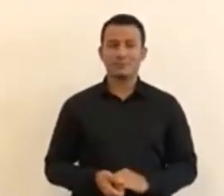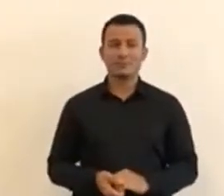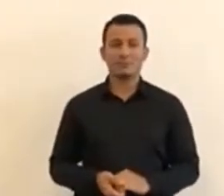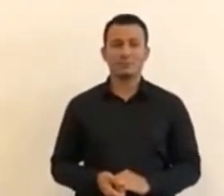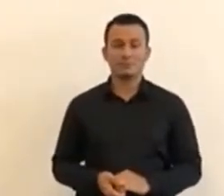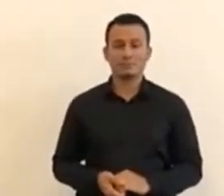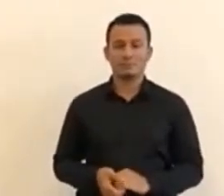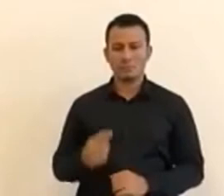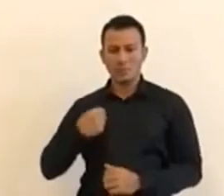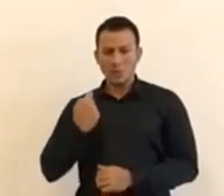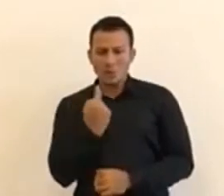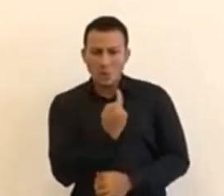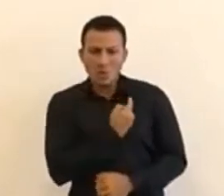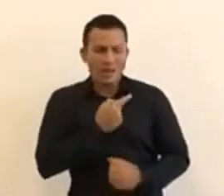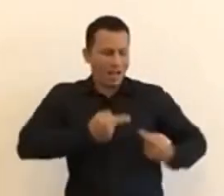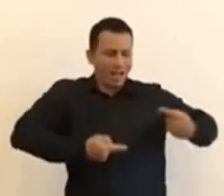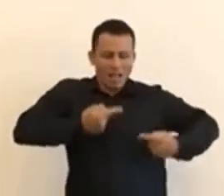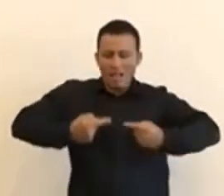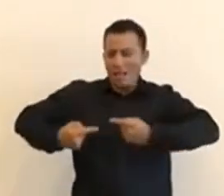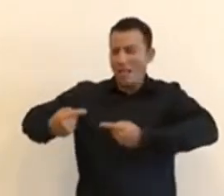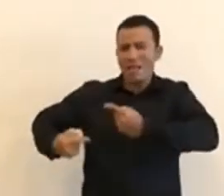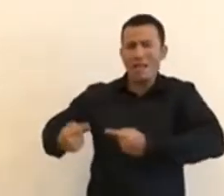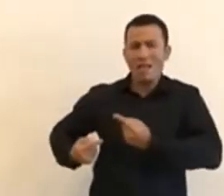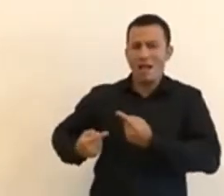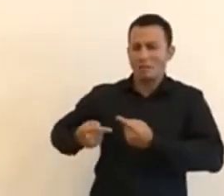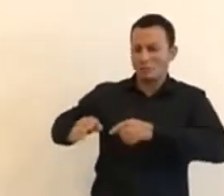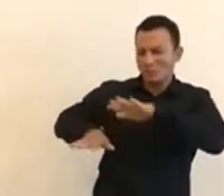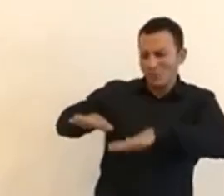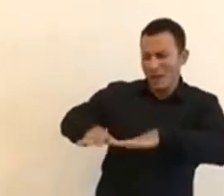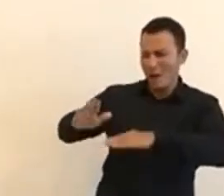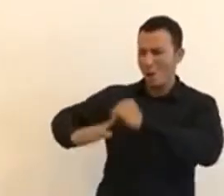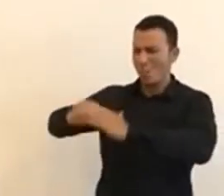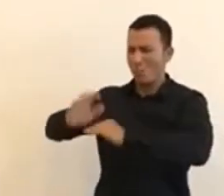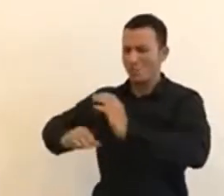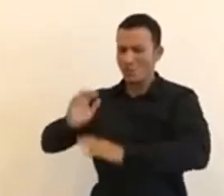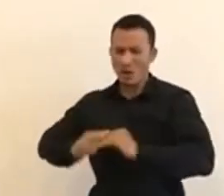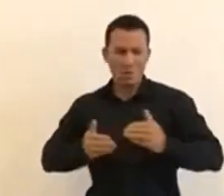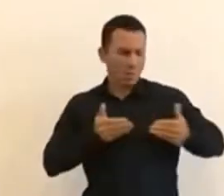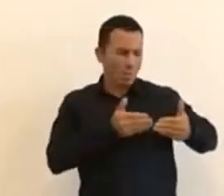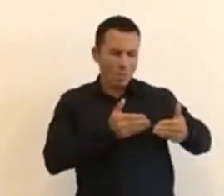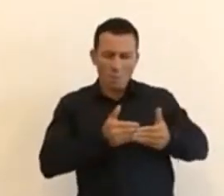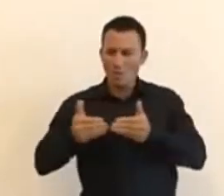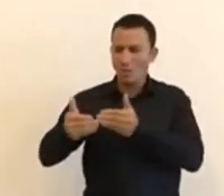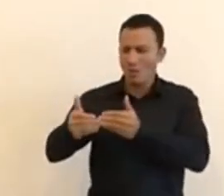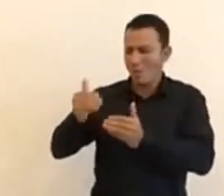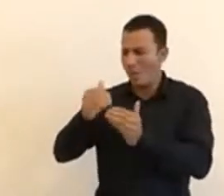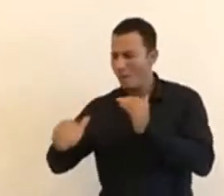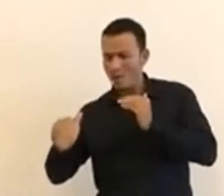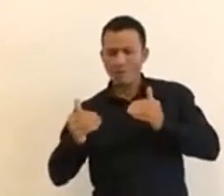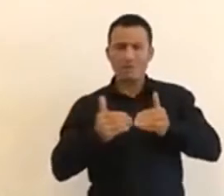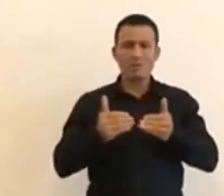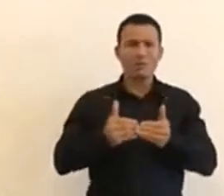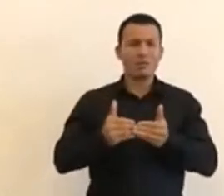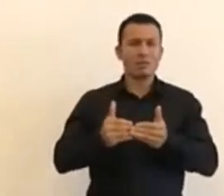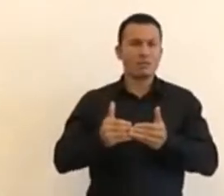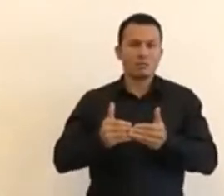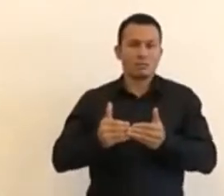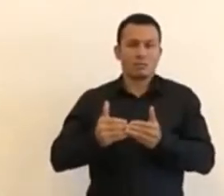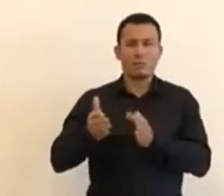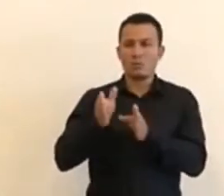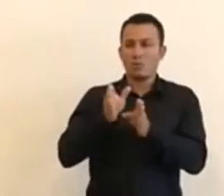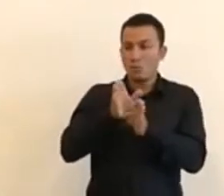não estamos mais discutindo se esse profissional ou aquele concorda ou não concorda. Os